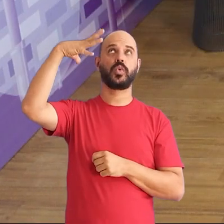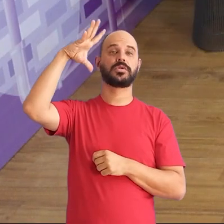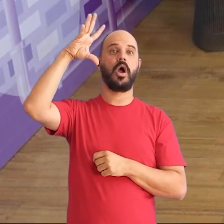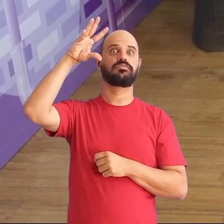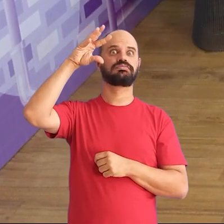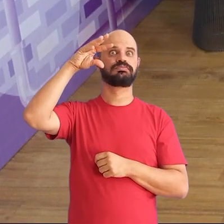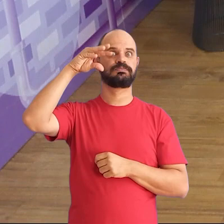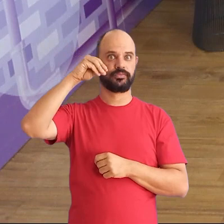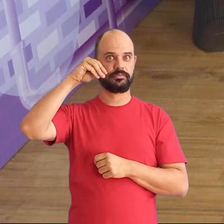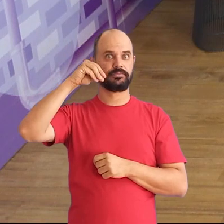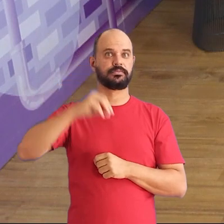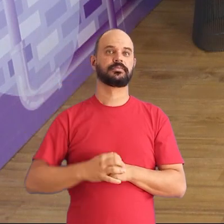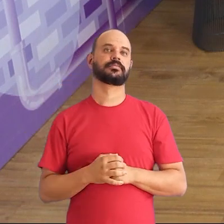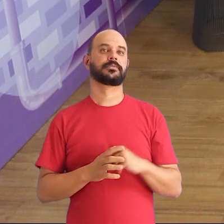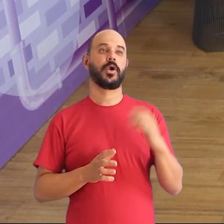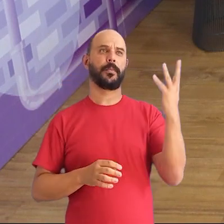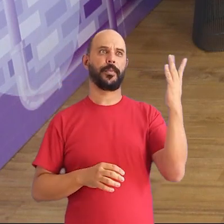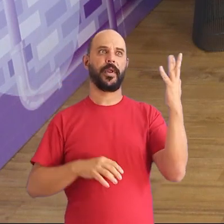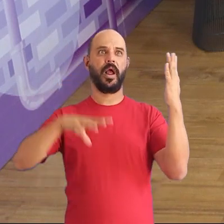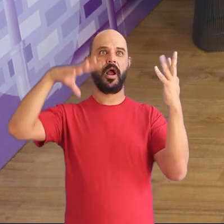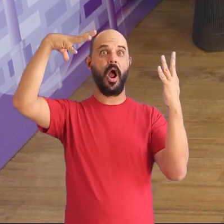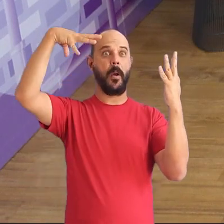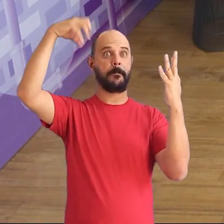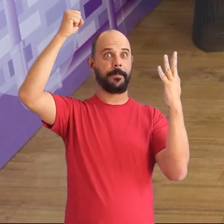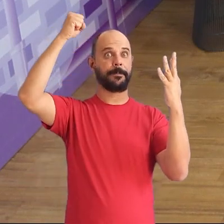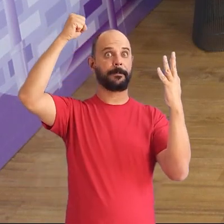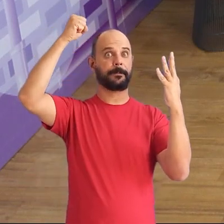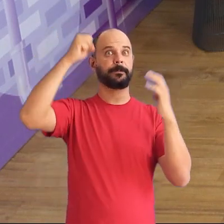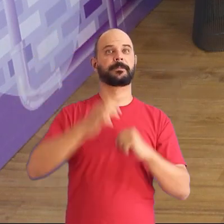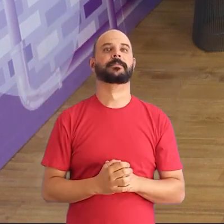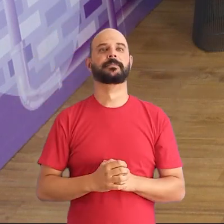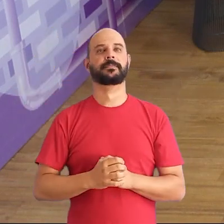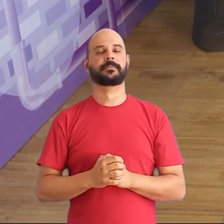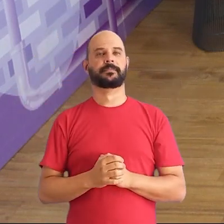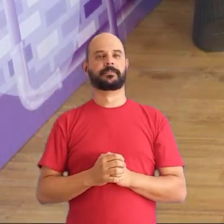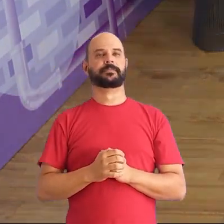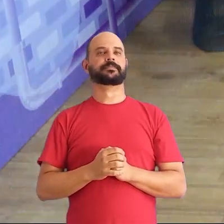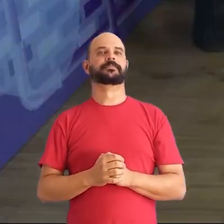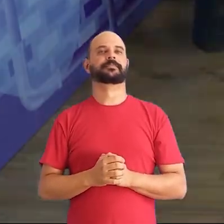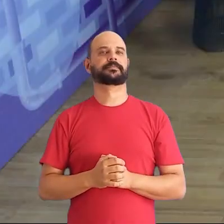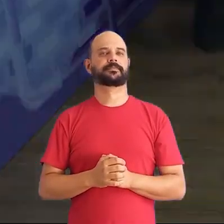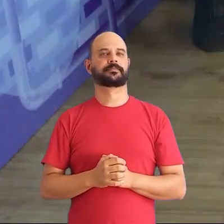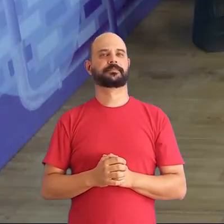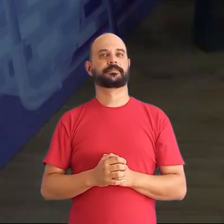vamos precisar diminuir a luz. É pra já! Blue Blacos!